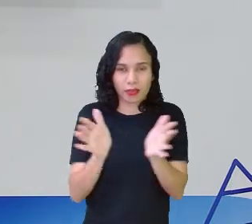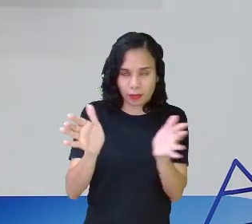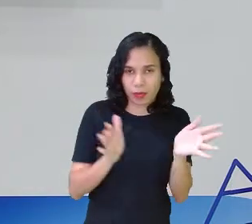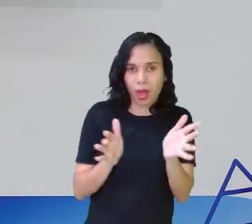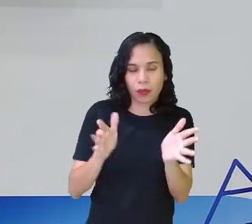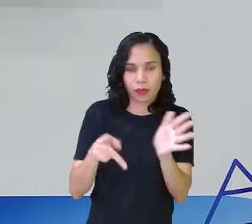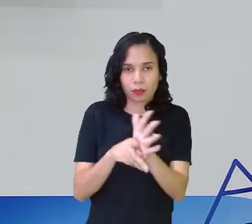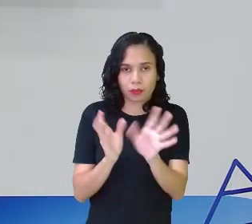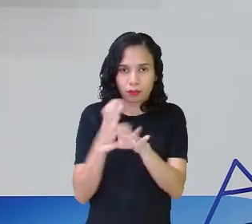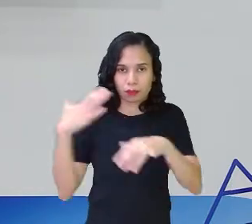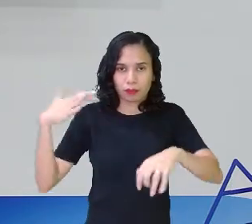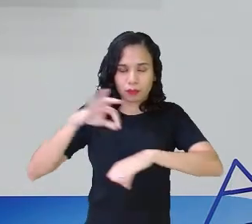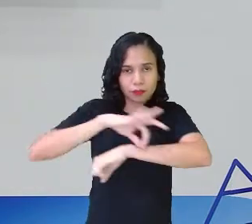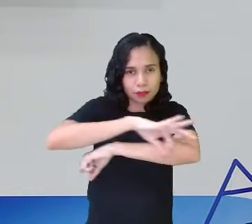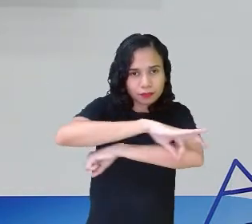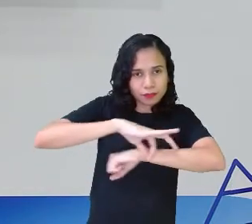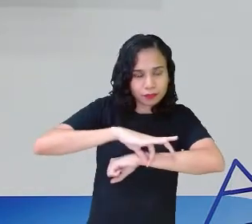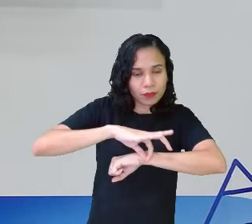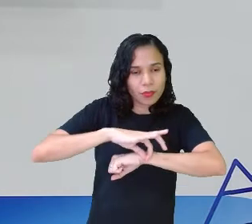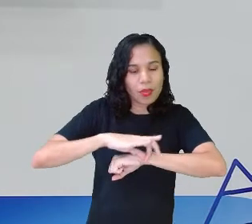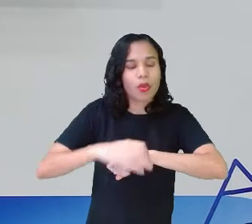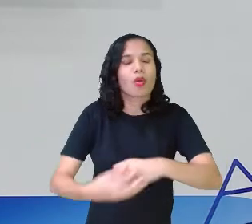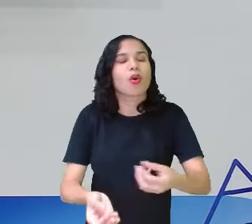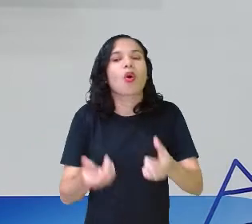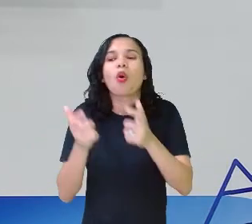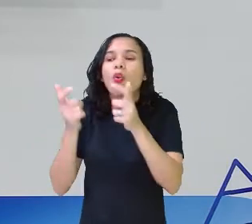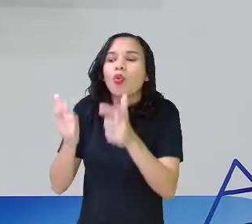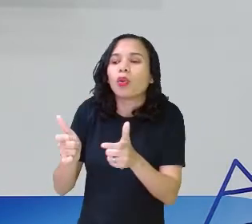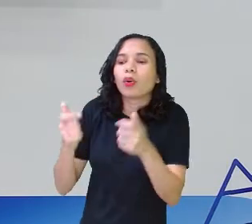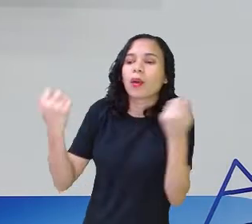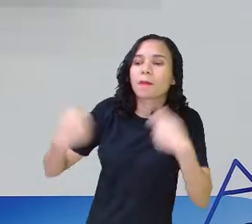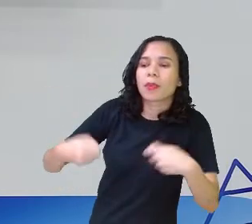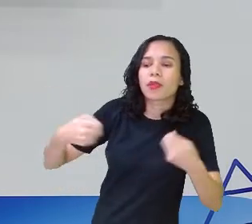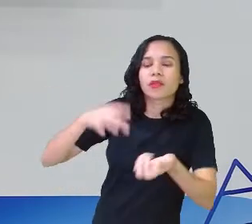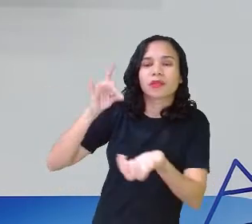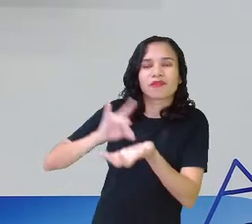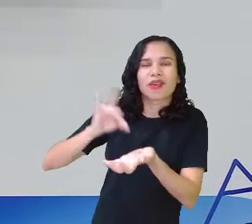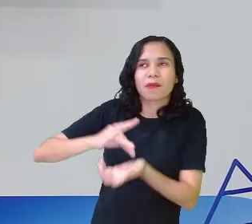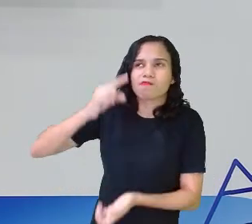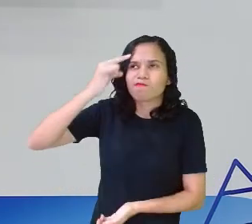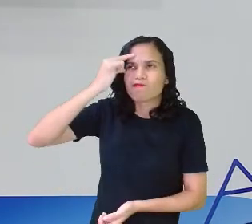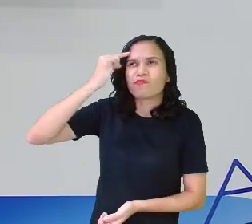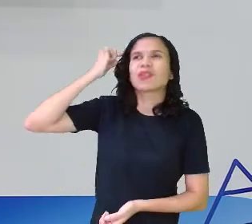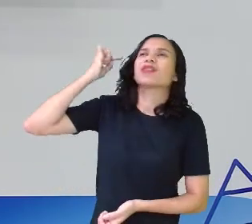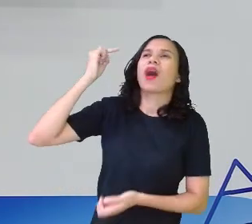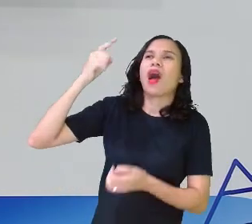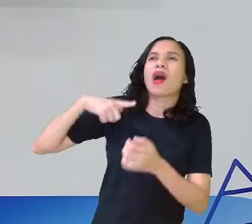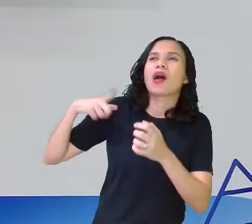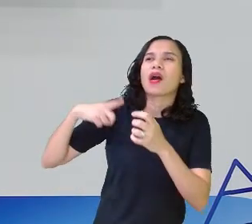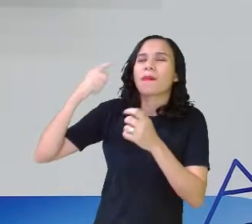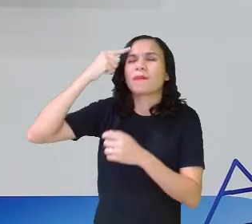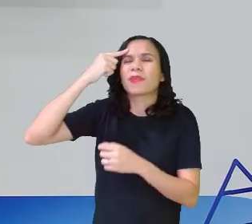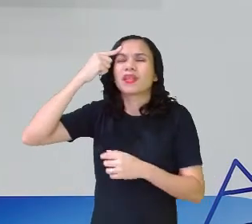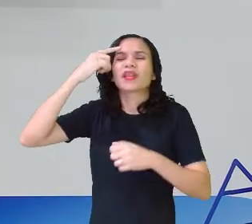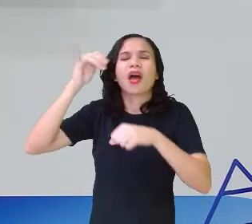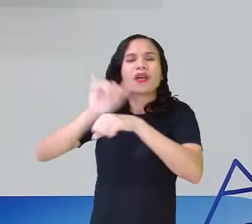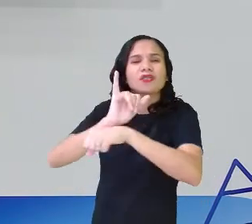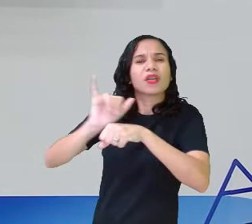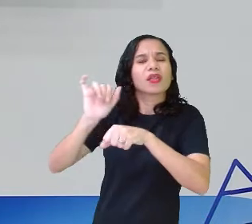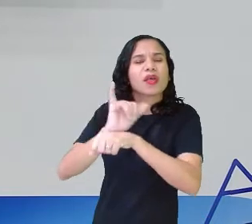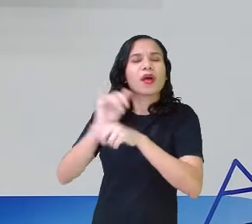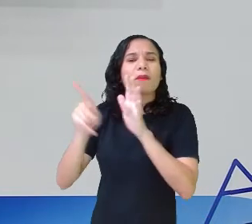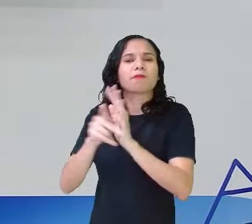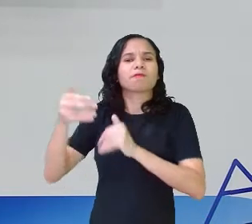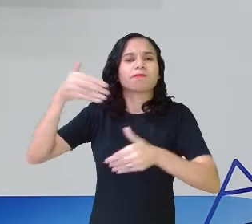ou arquitetônica, né? Onde a gente precisa de verdade pensar em estratégias para que essas possibilidades